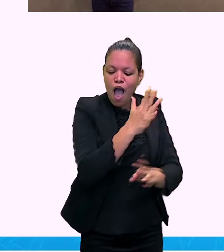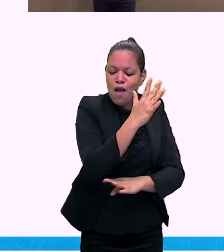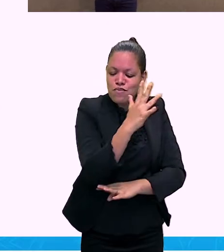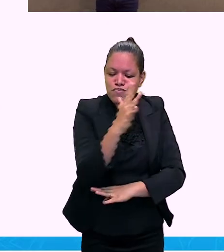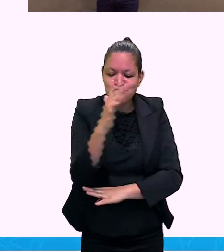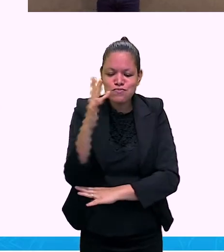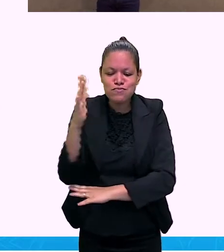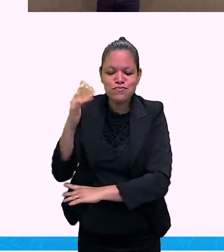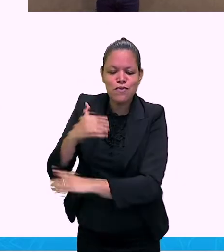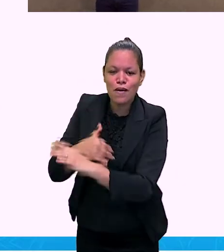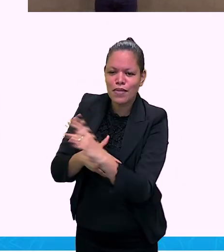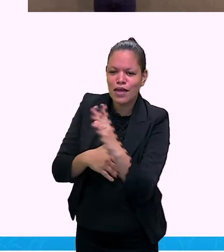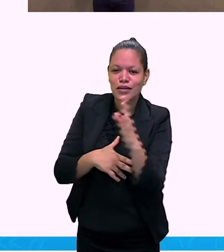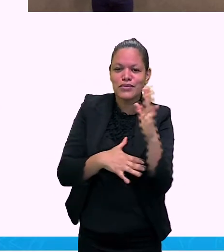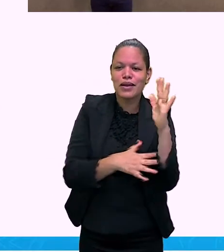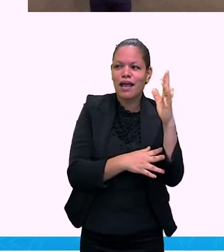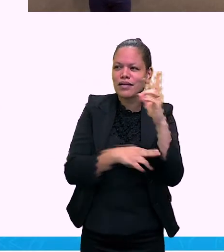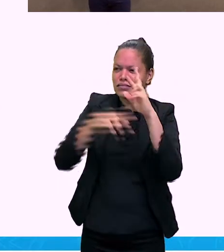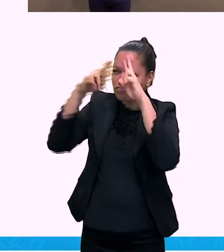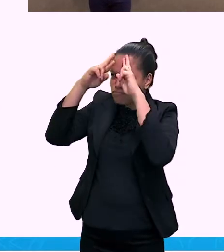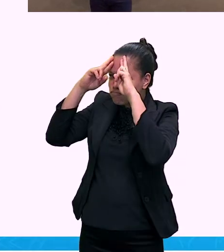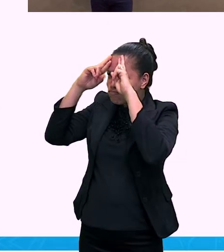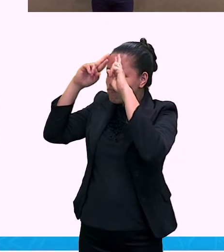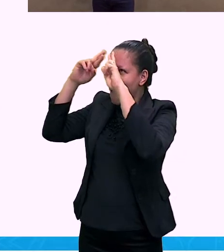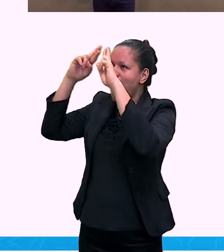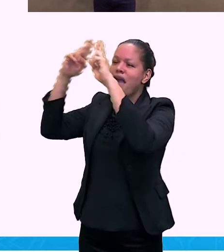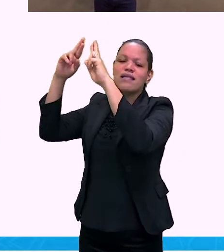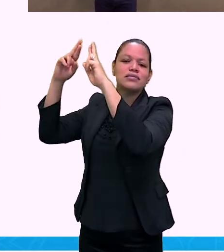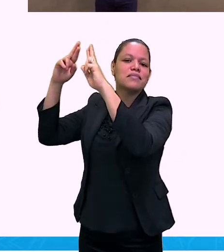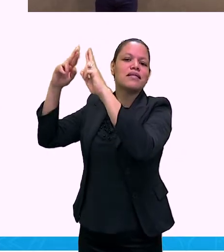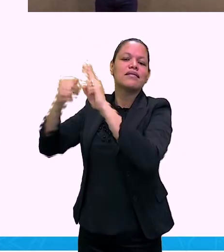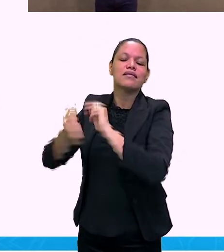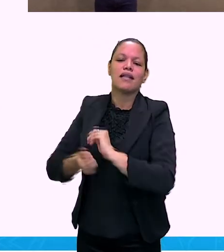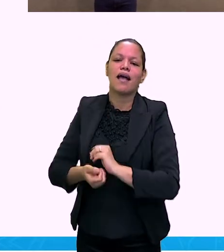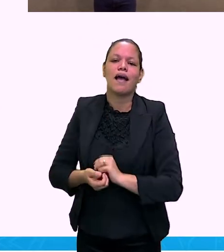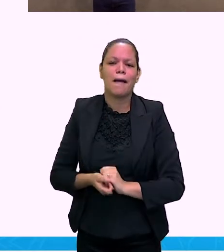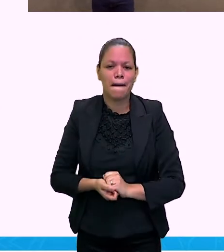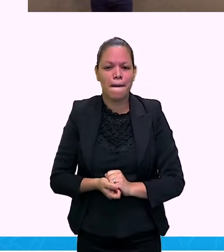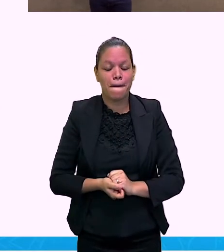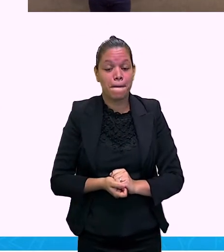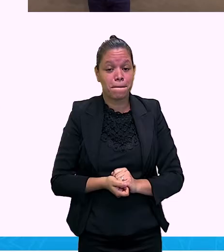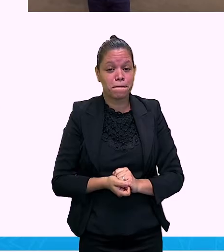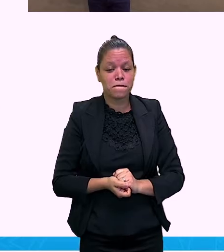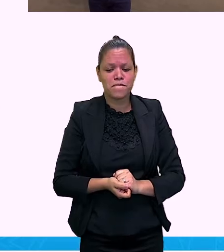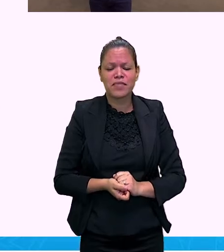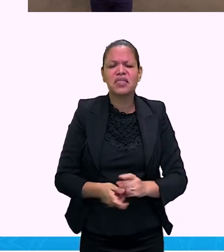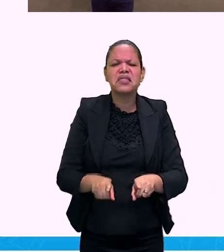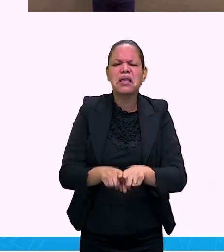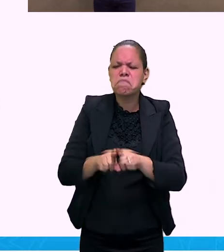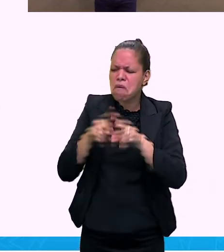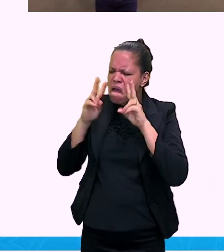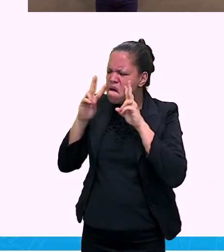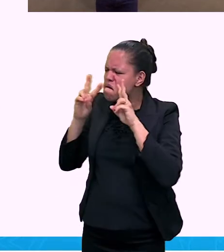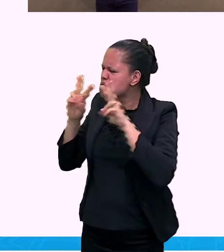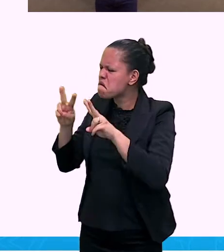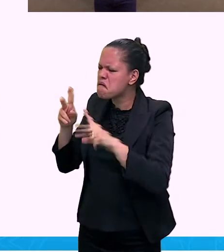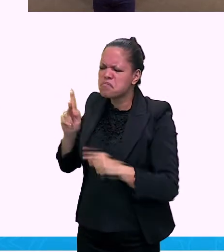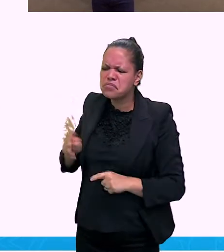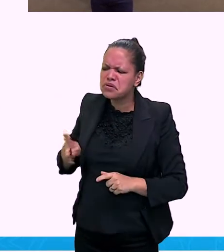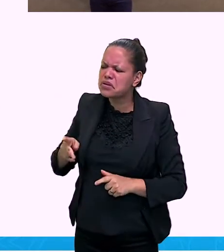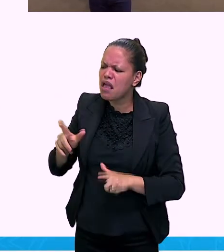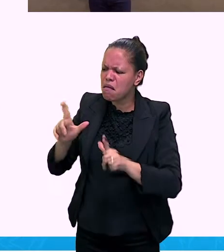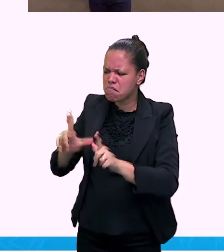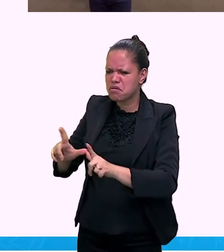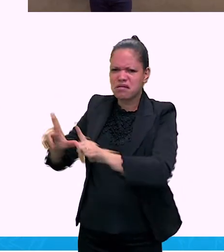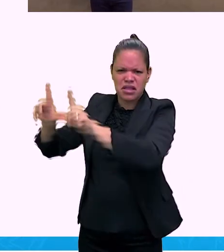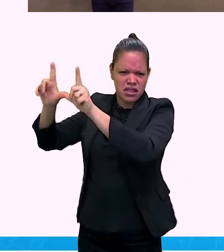nós também conseguimos ver direto aí na televisão indígenas, né, que fazem protestos, porque eles precisam daquele ambiente